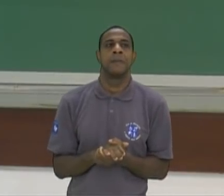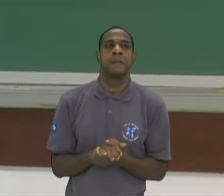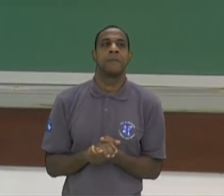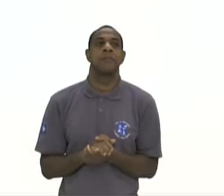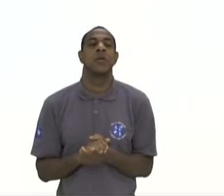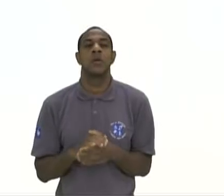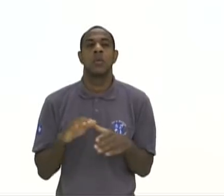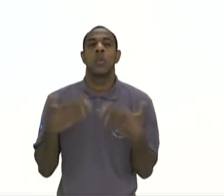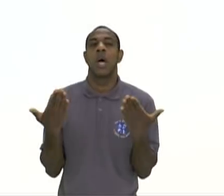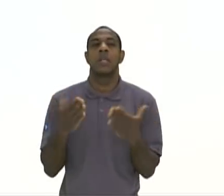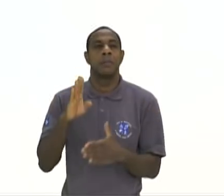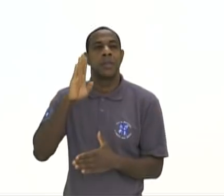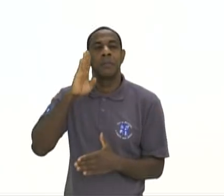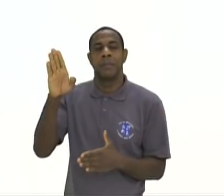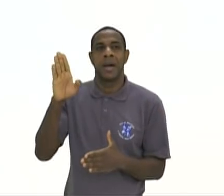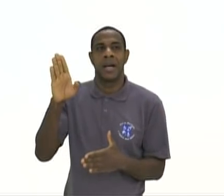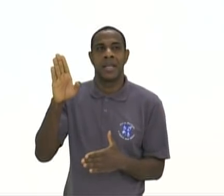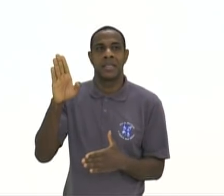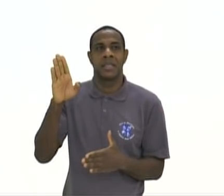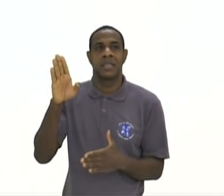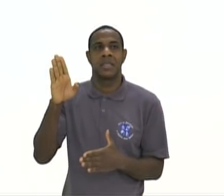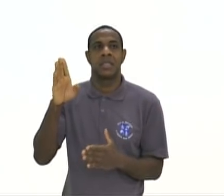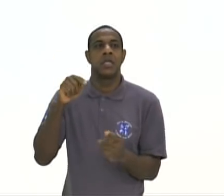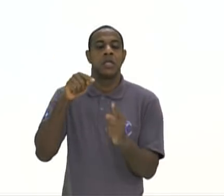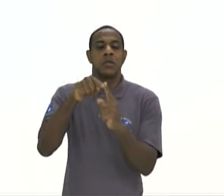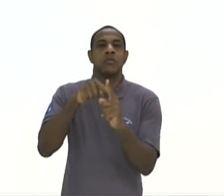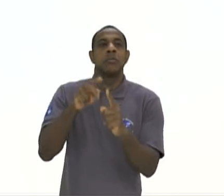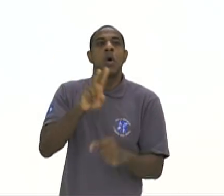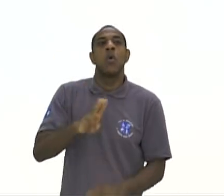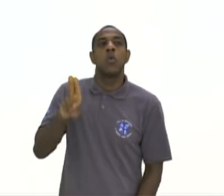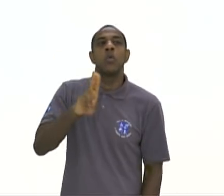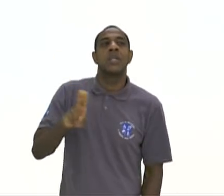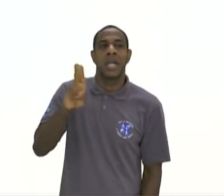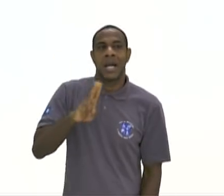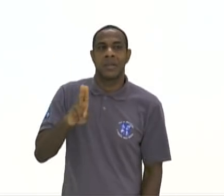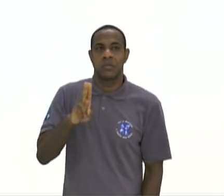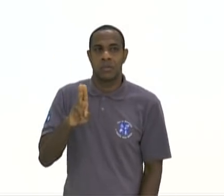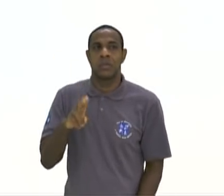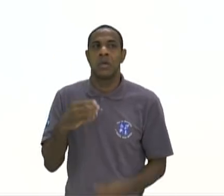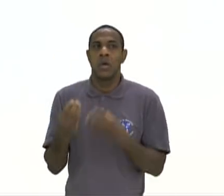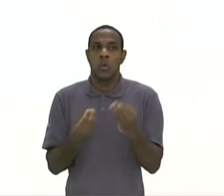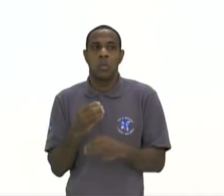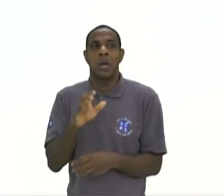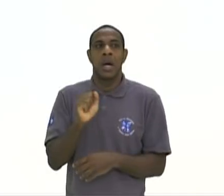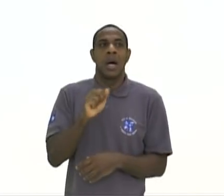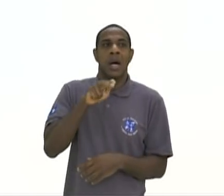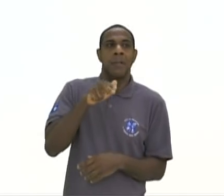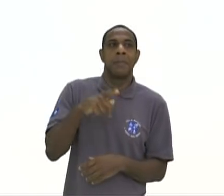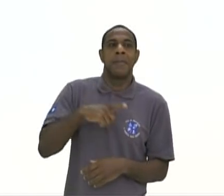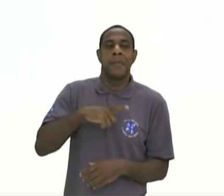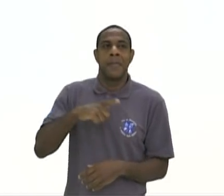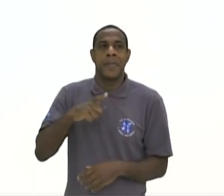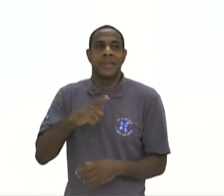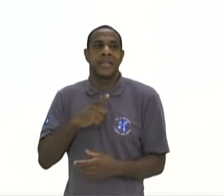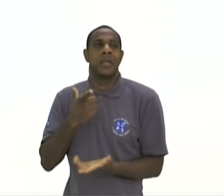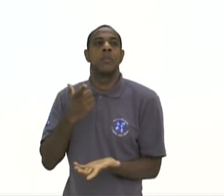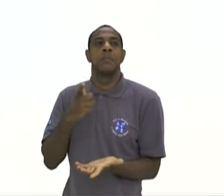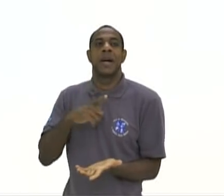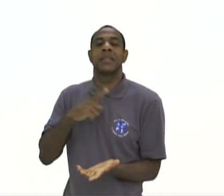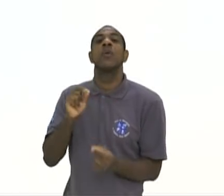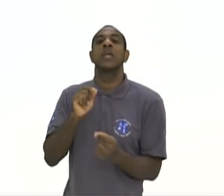quê? Quais os principais meios usados pela antiginástica para alcançar os seus